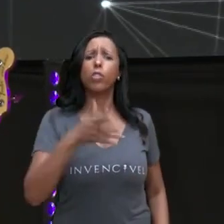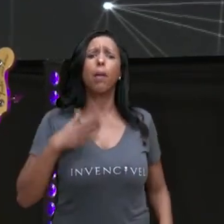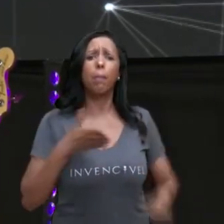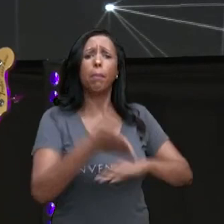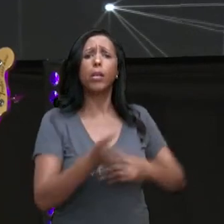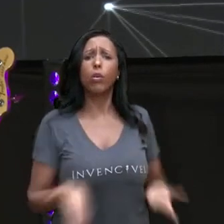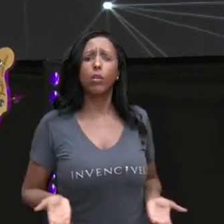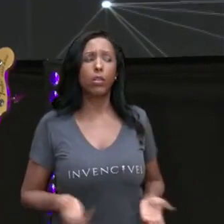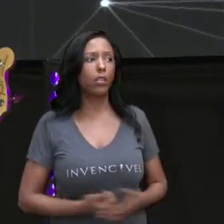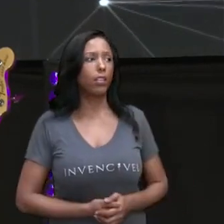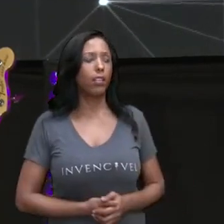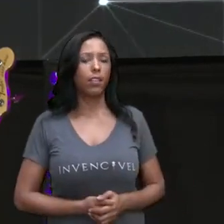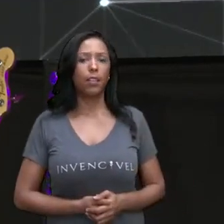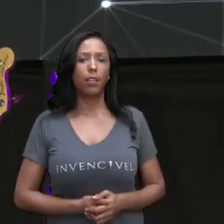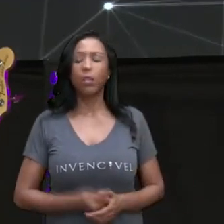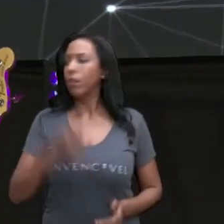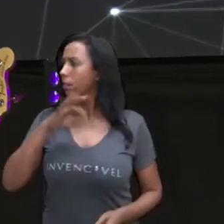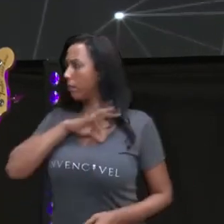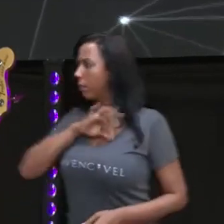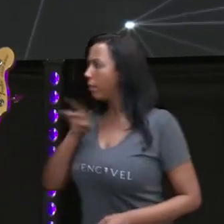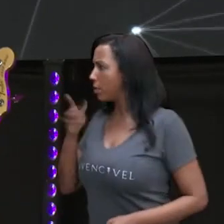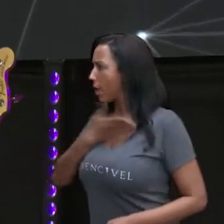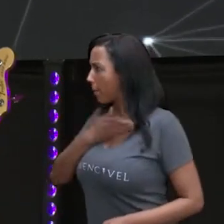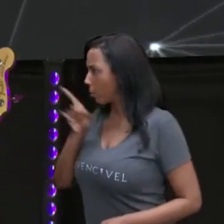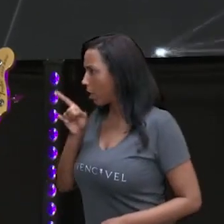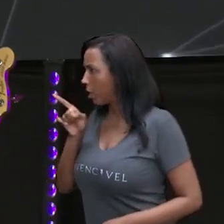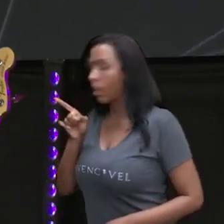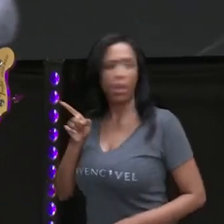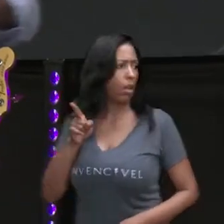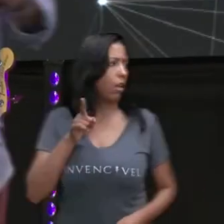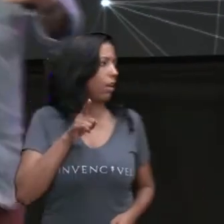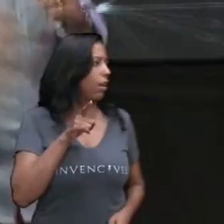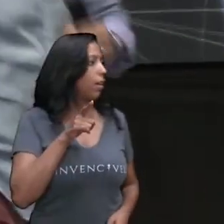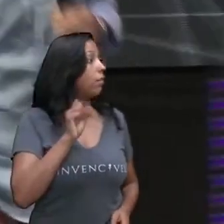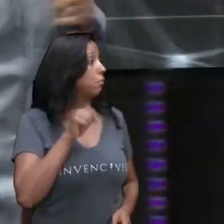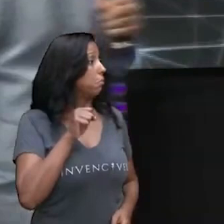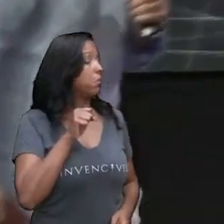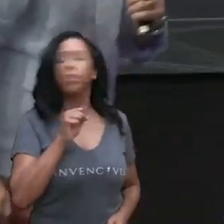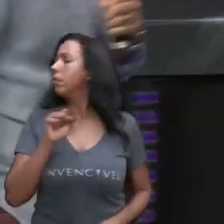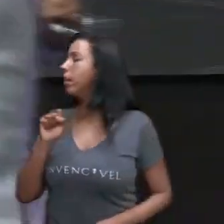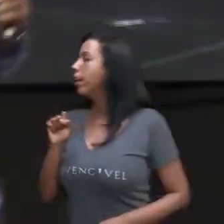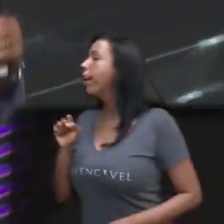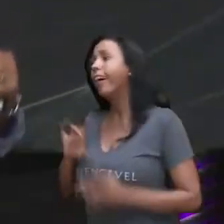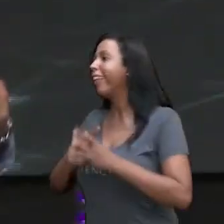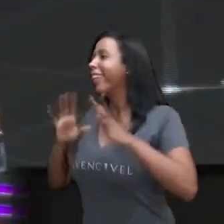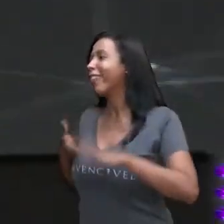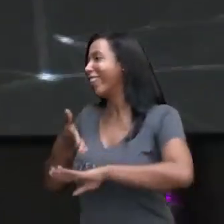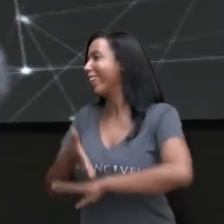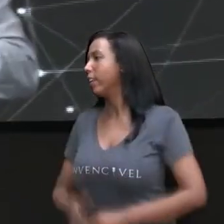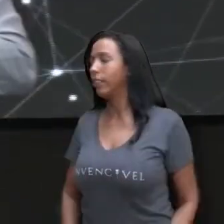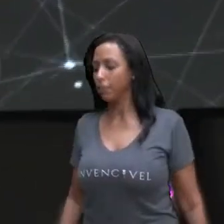aqui? O oficial falou assim, você é amigo dele? Sou. Ah, então pode passar, vai embora, ele pega as malas,